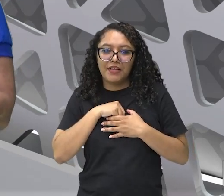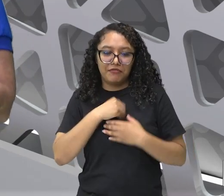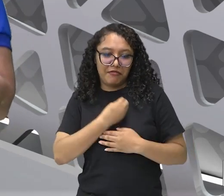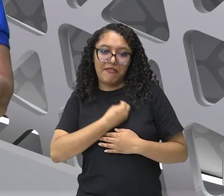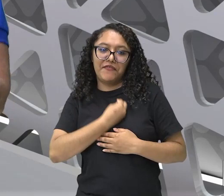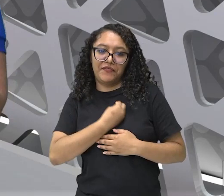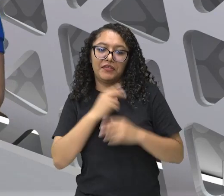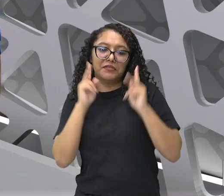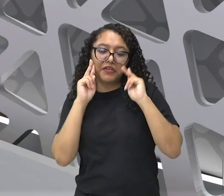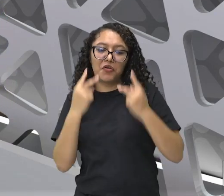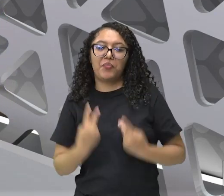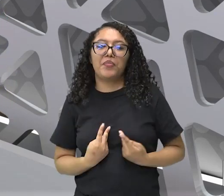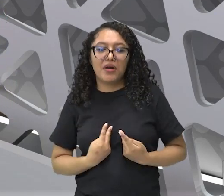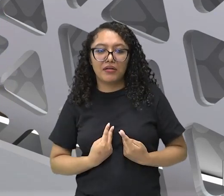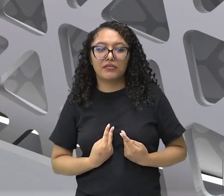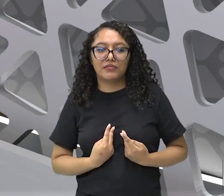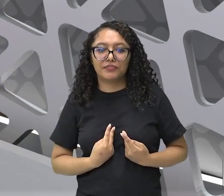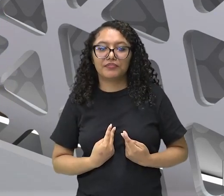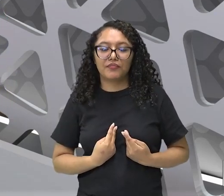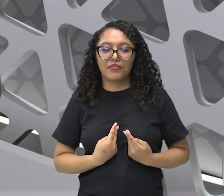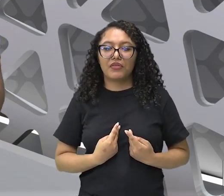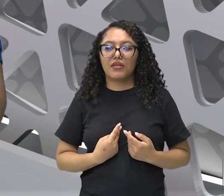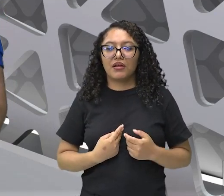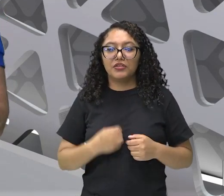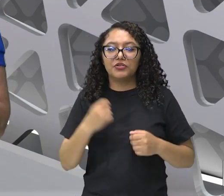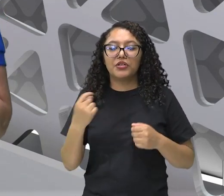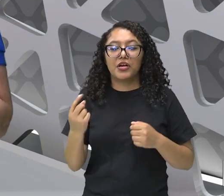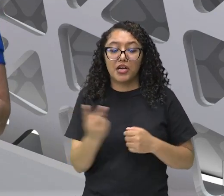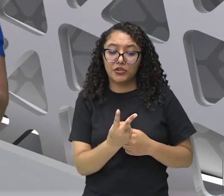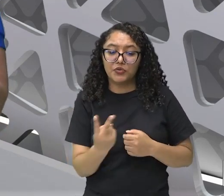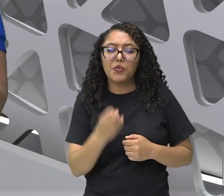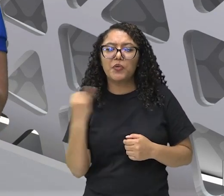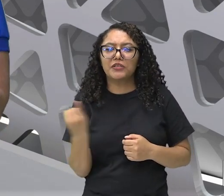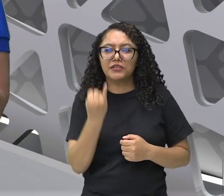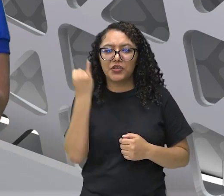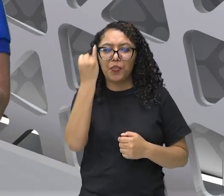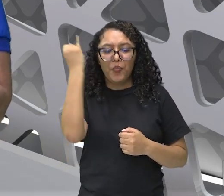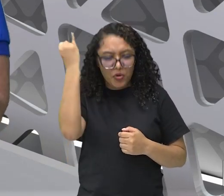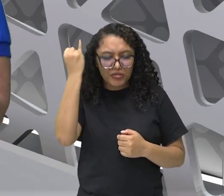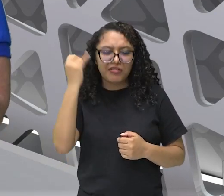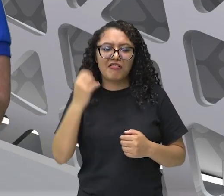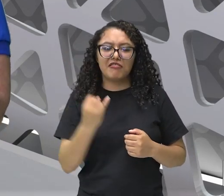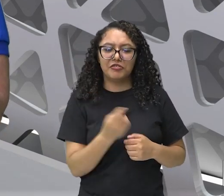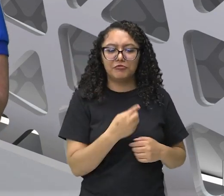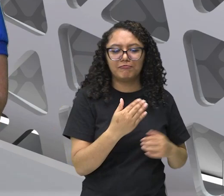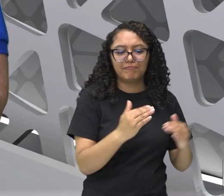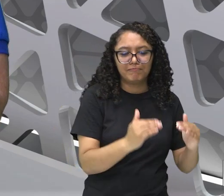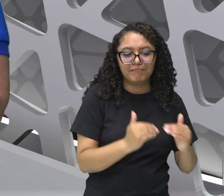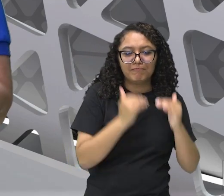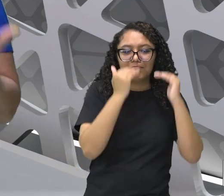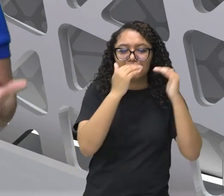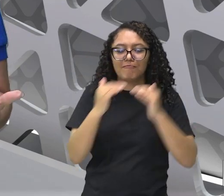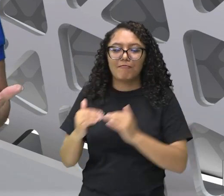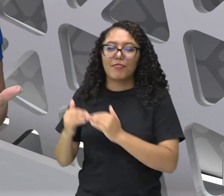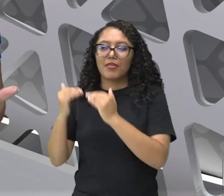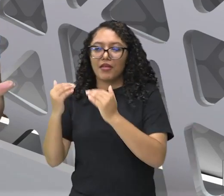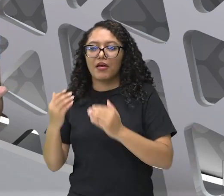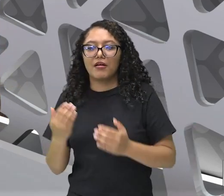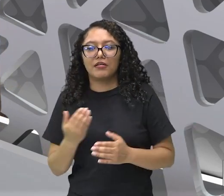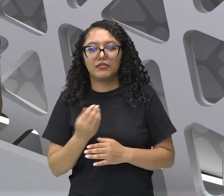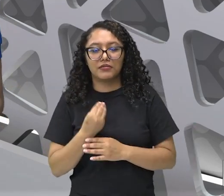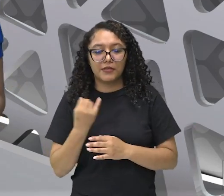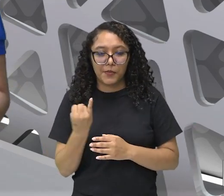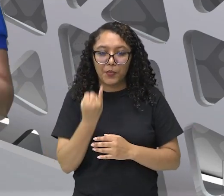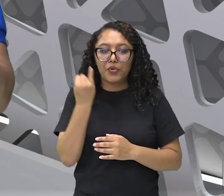as duas são necessárias e as duas nos levam à evolução. Vocês não